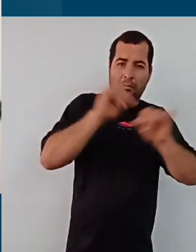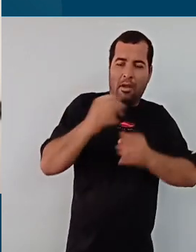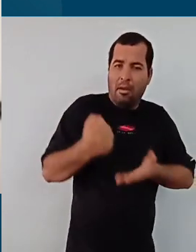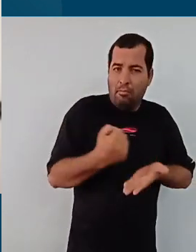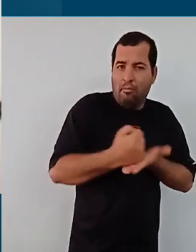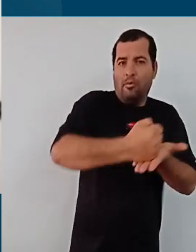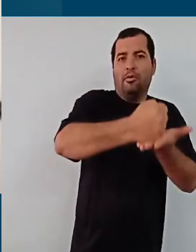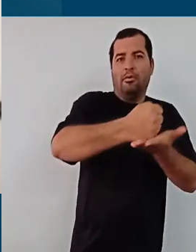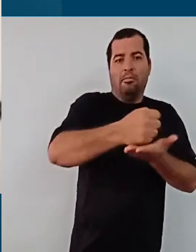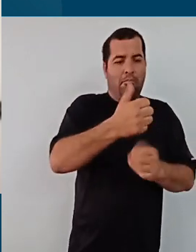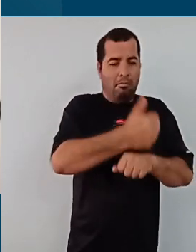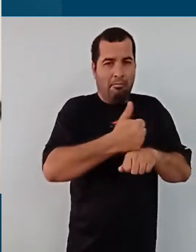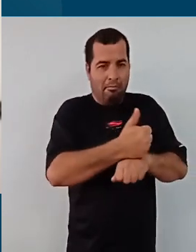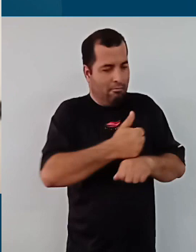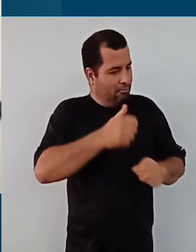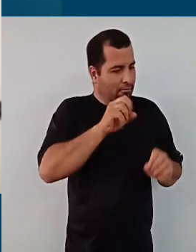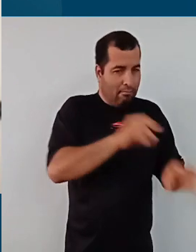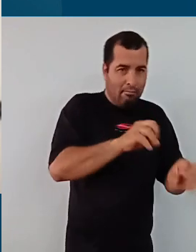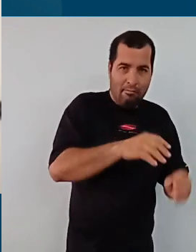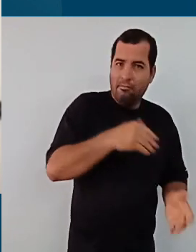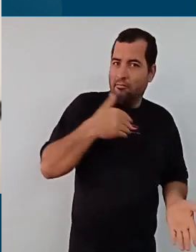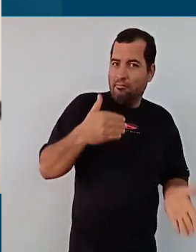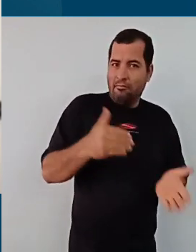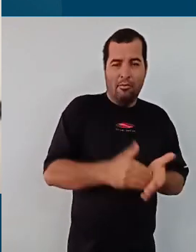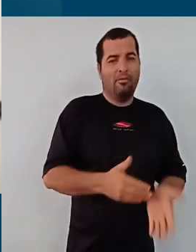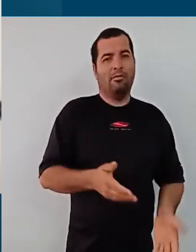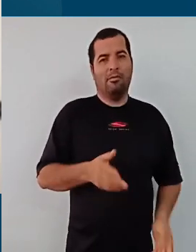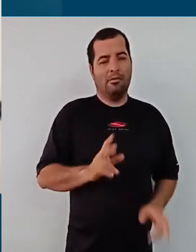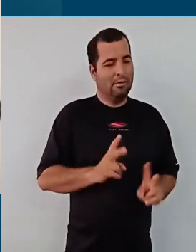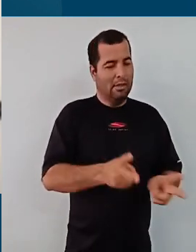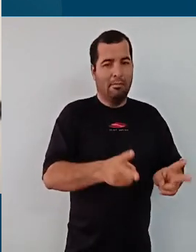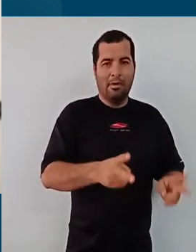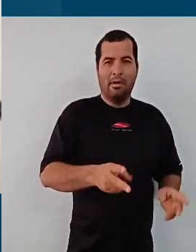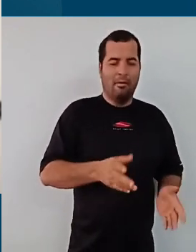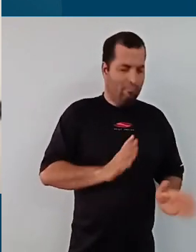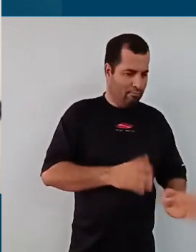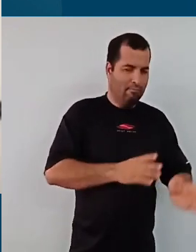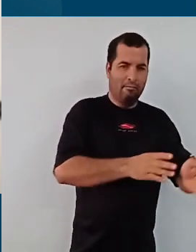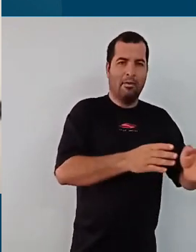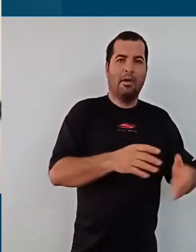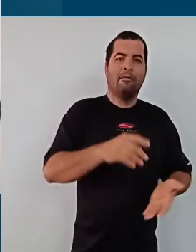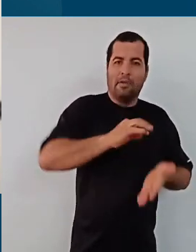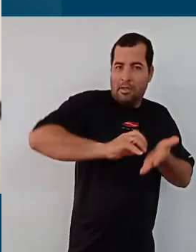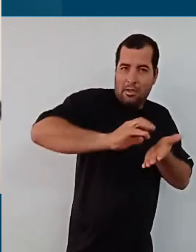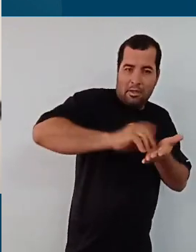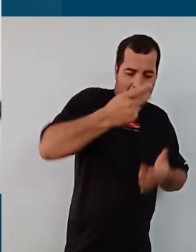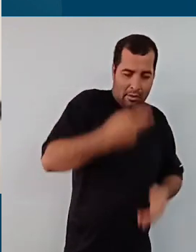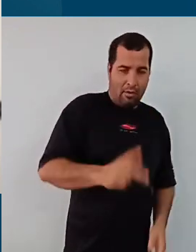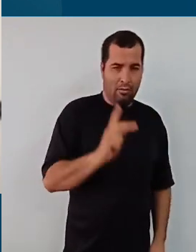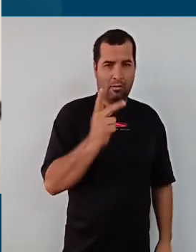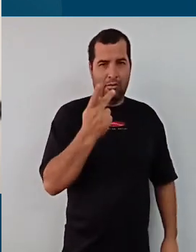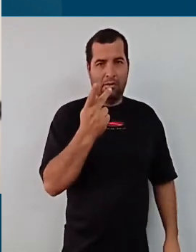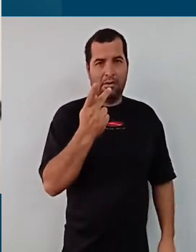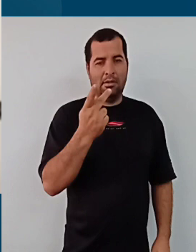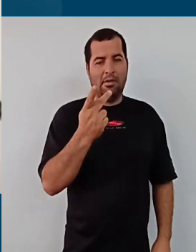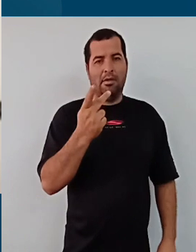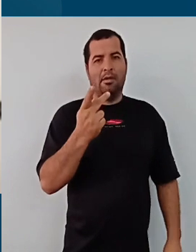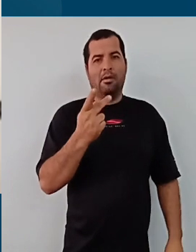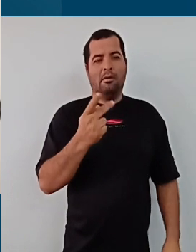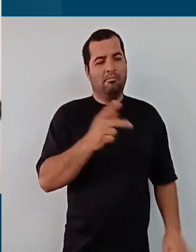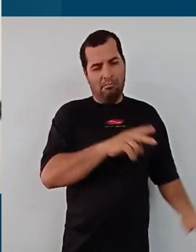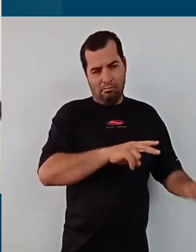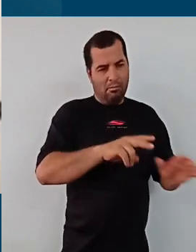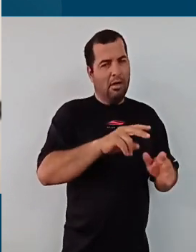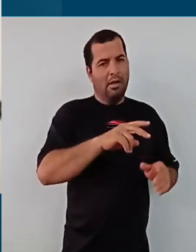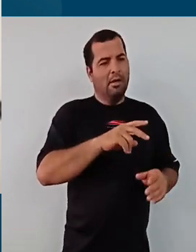de profissionais de educação o tempo inteiro, que deverá ser implementada, né, pela Secretaria de Educação de Hortolândia ao longo dos